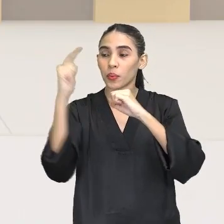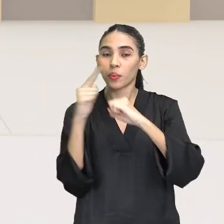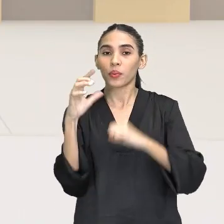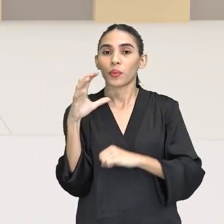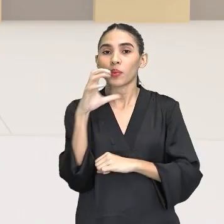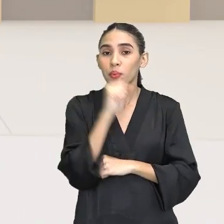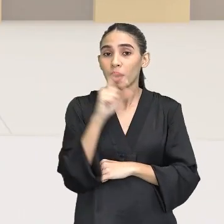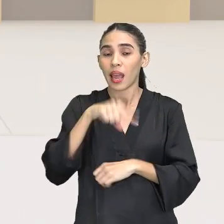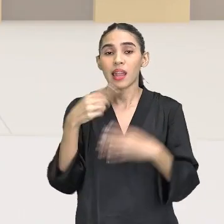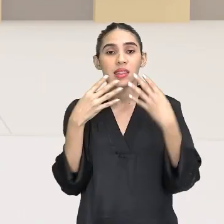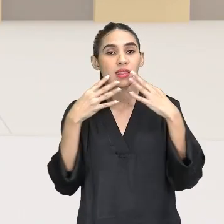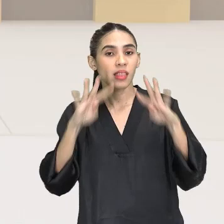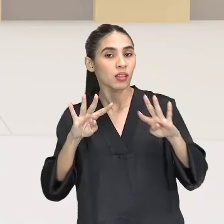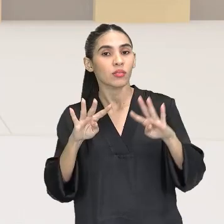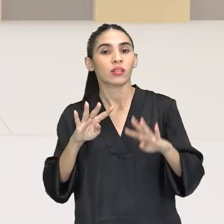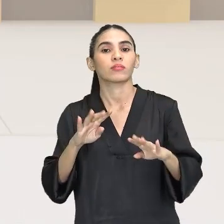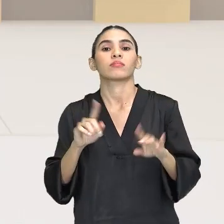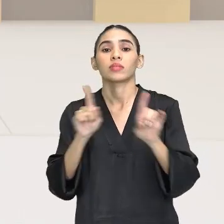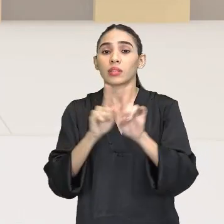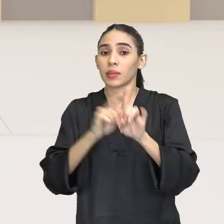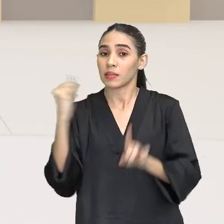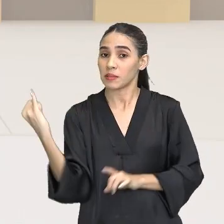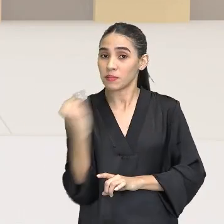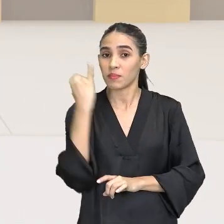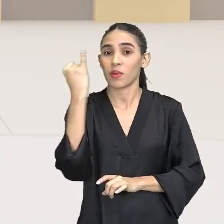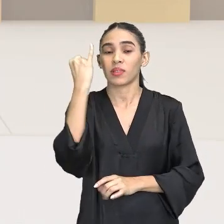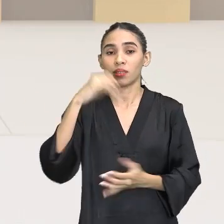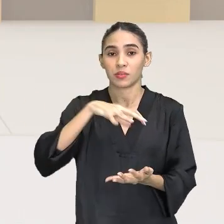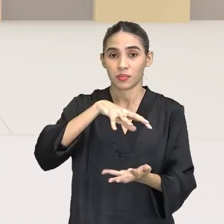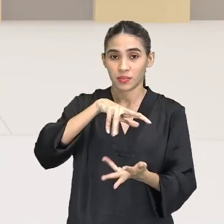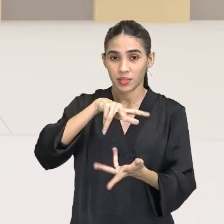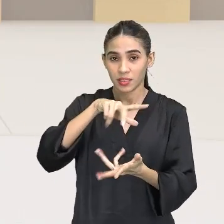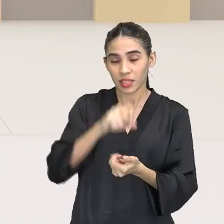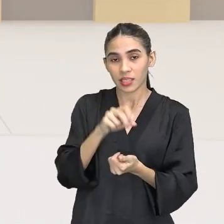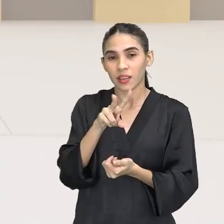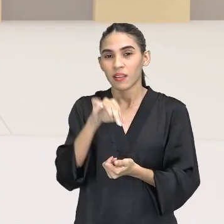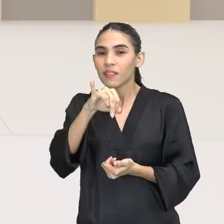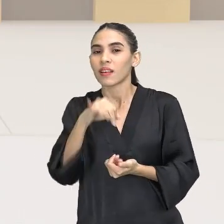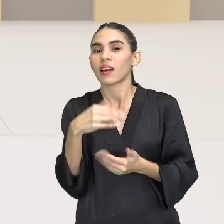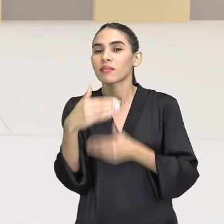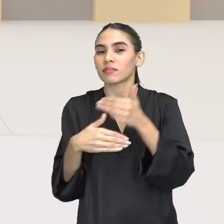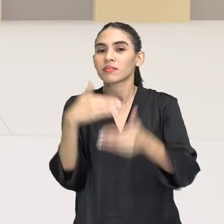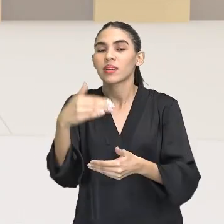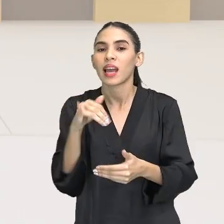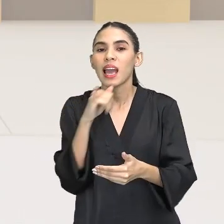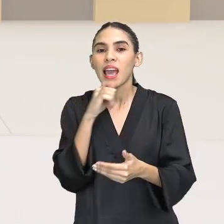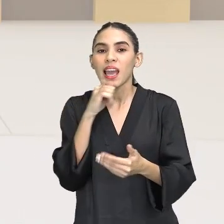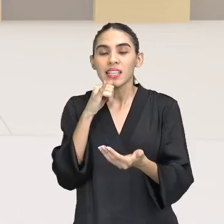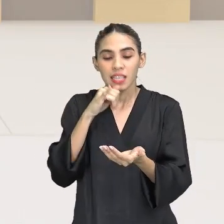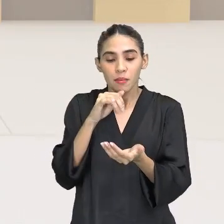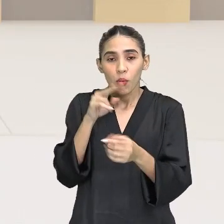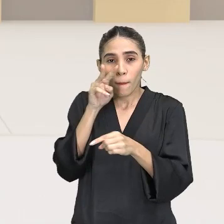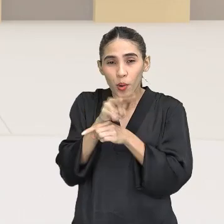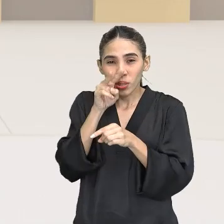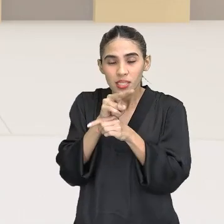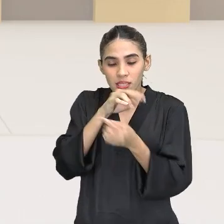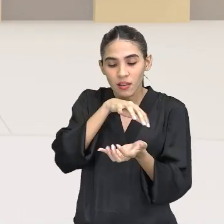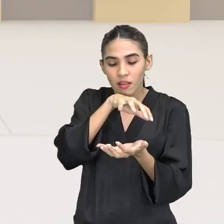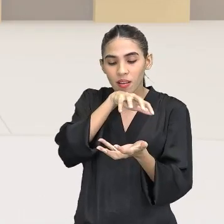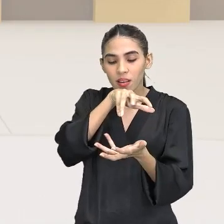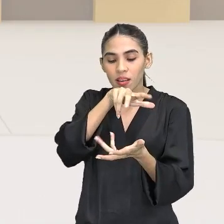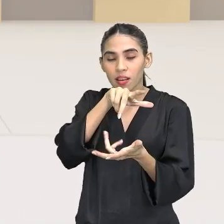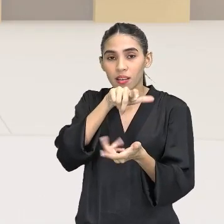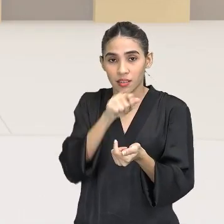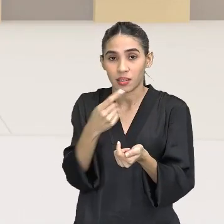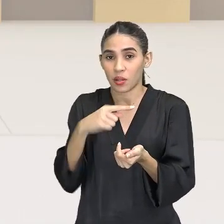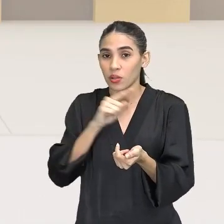aí natural, né, ele é importante para o nosso planeta, ele vai funcionar ali como um cobertor para o nosso planeta, né, que é justamente para que a gente